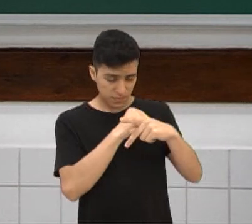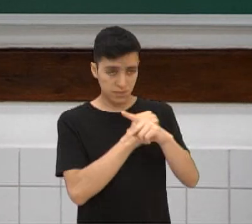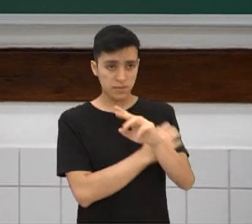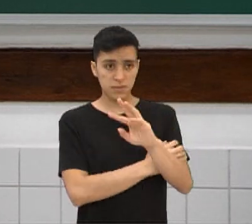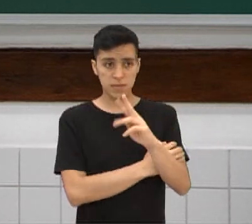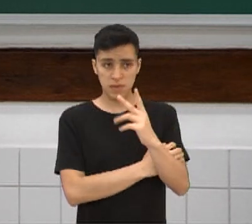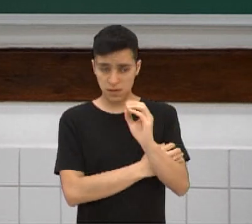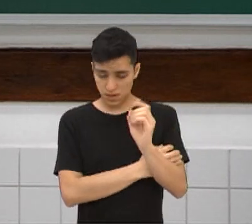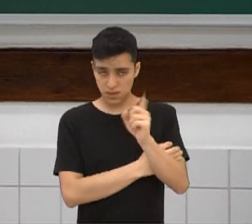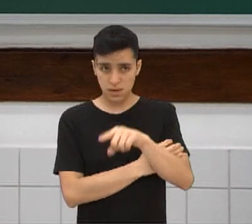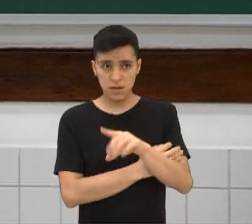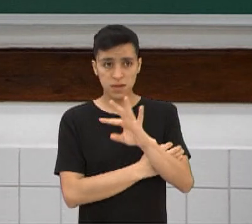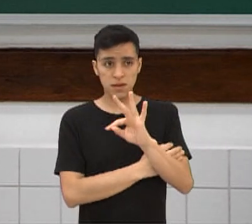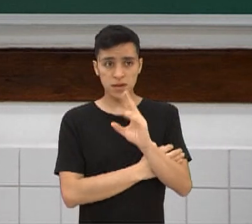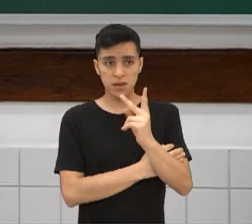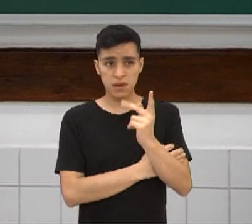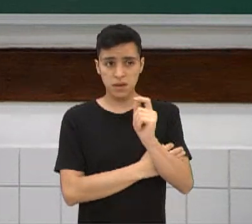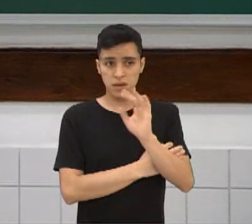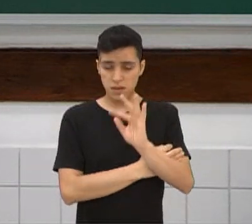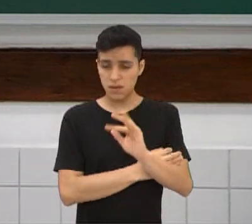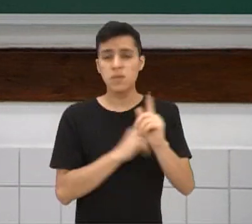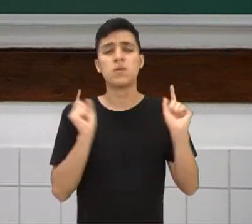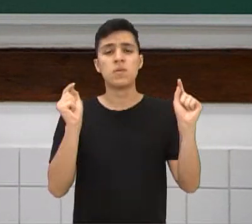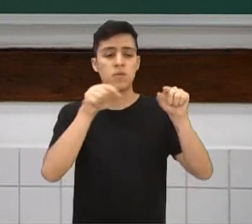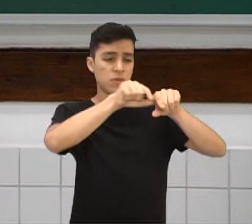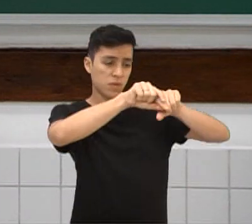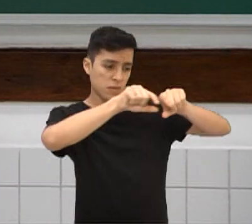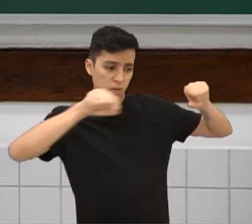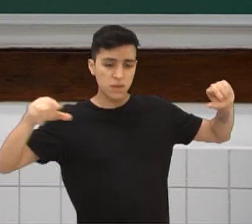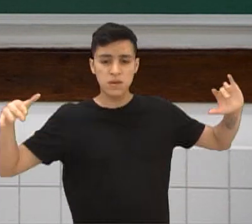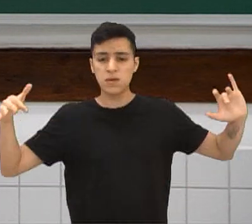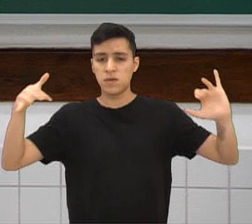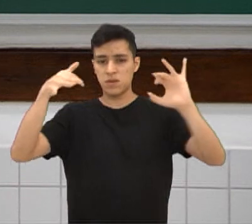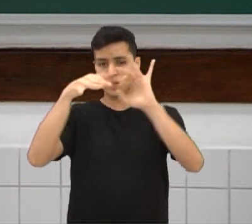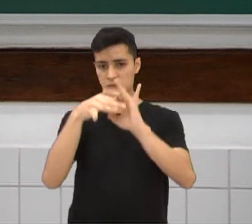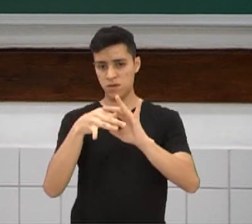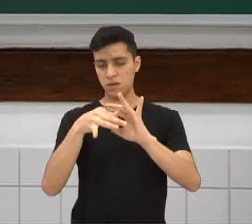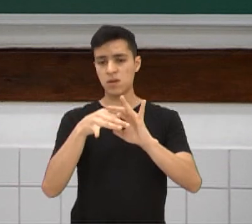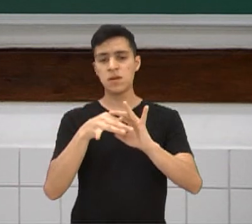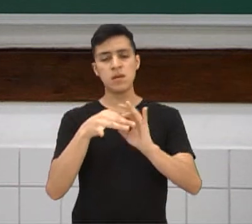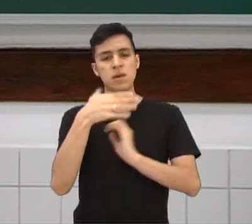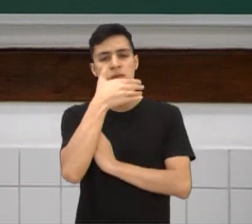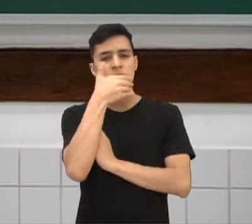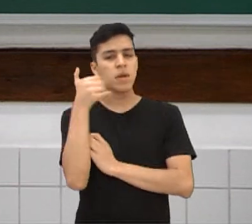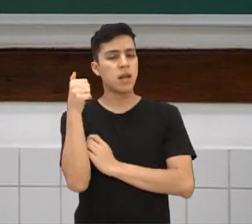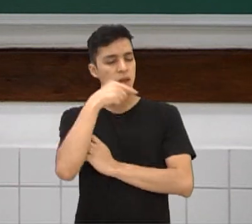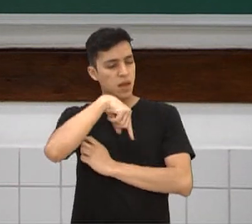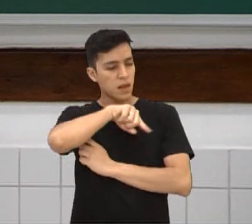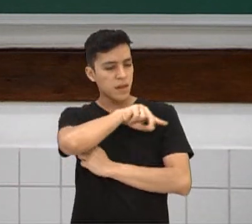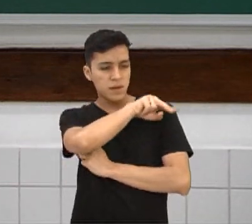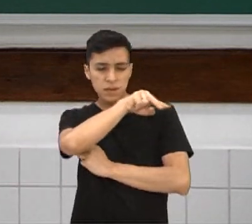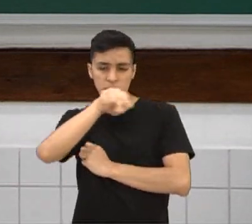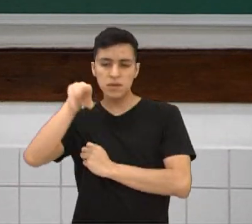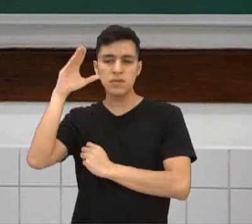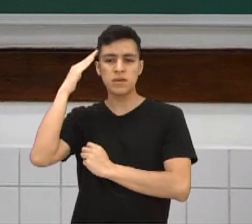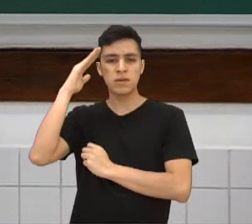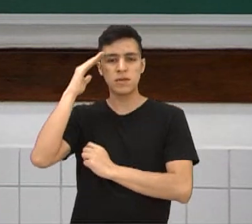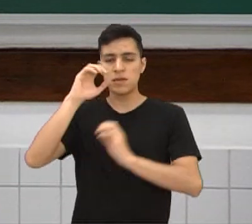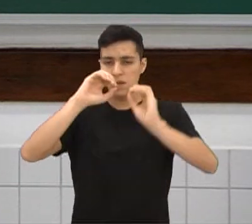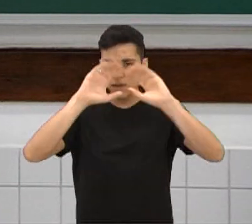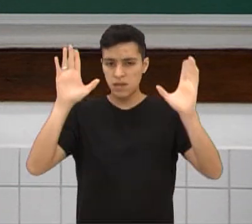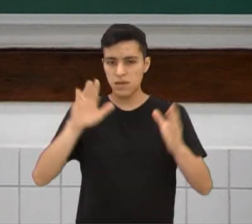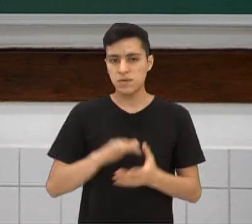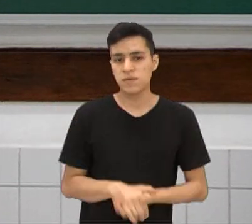pronome that, que estão entre parênteses, para que a frase faça uma conexão e fique melhor harmoniosa. Observem as